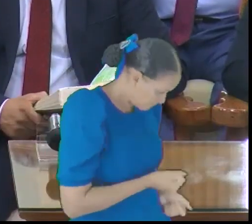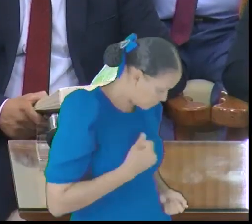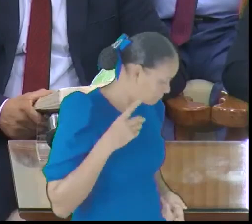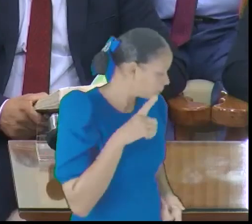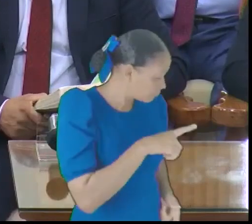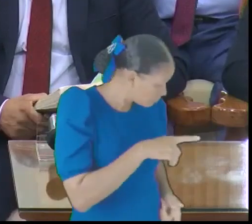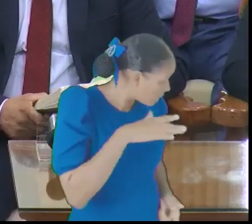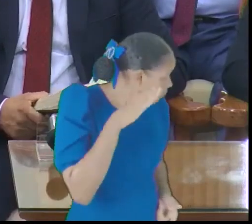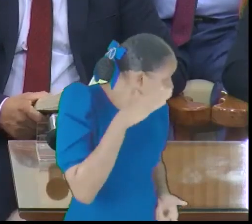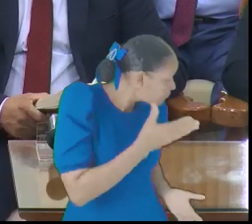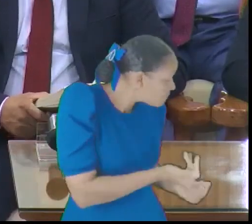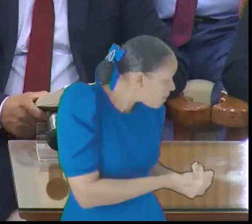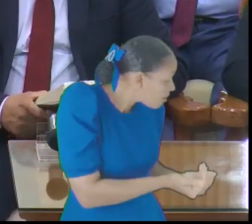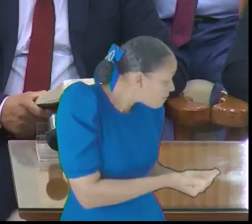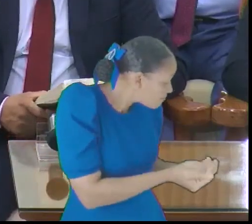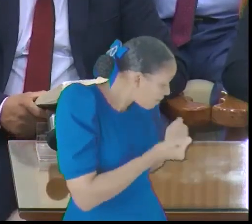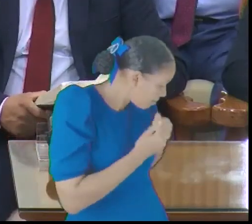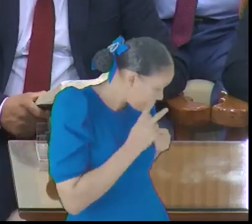te ouvir.